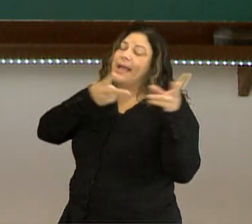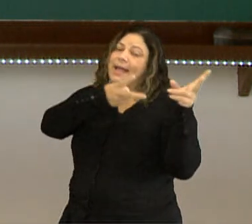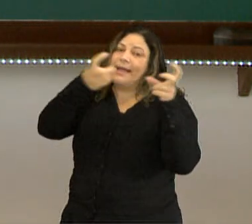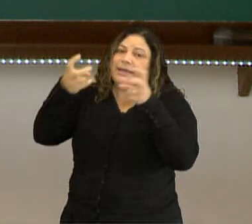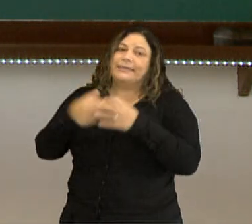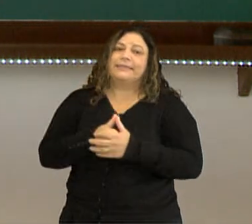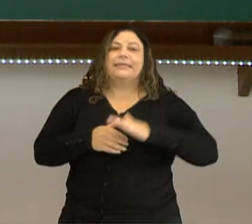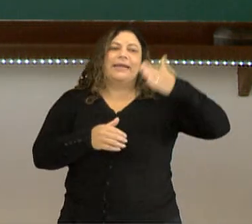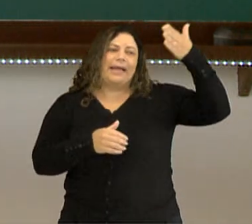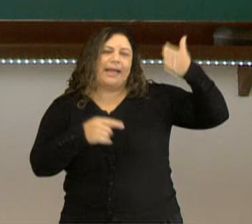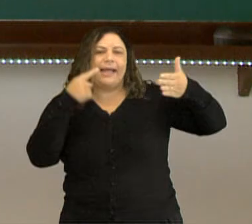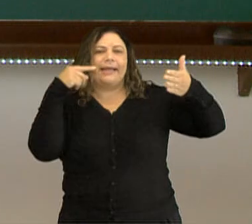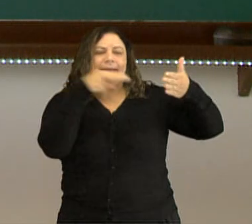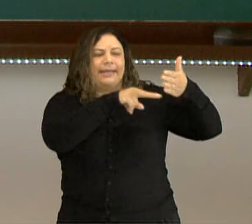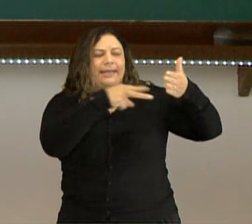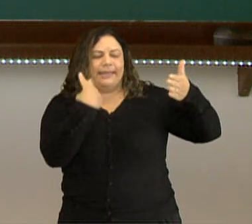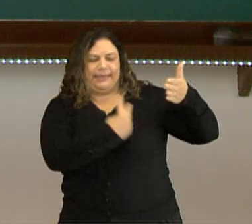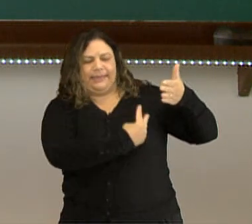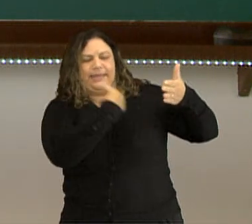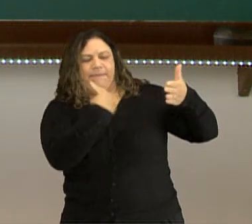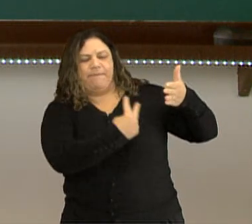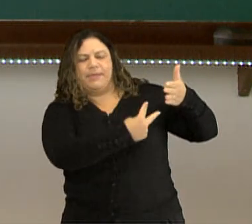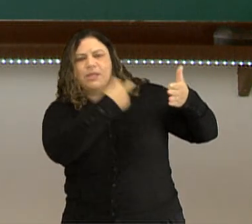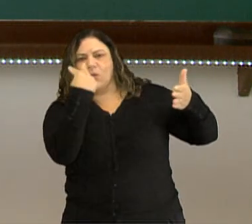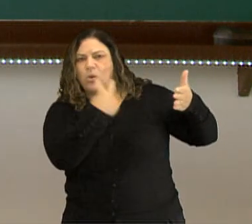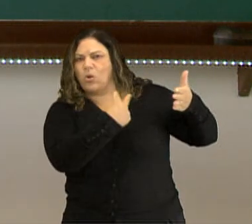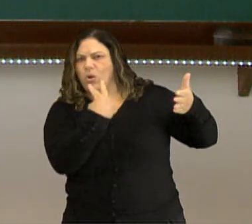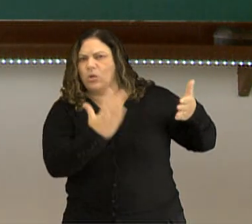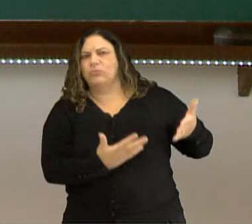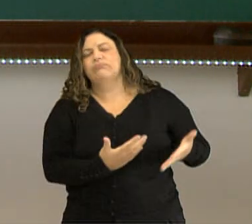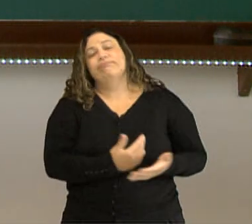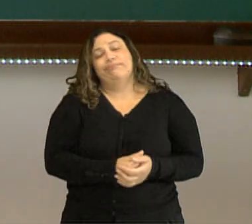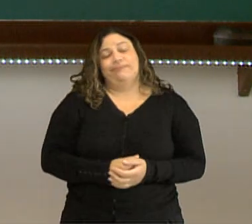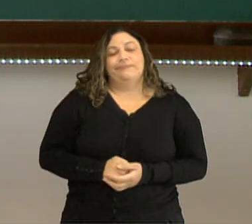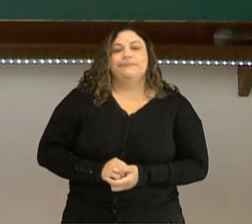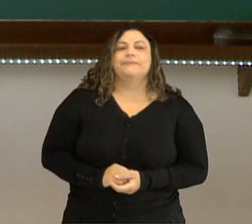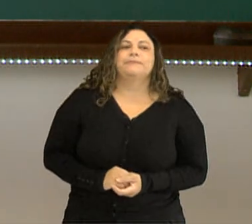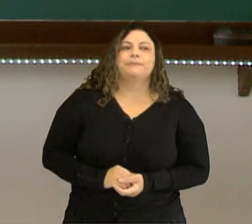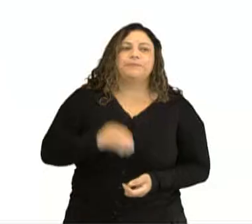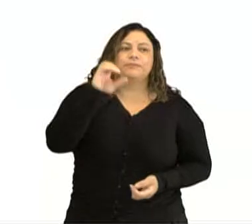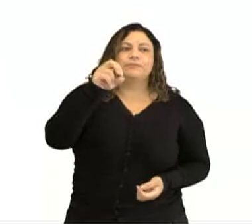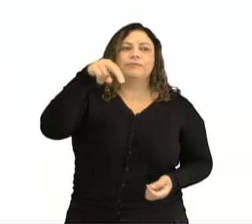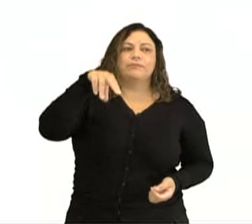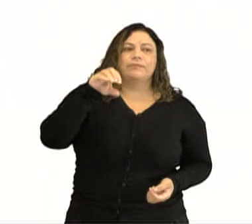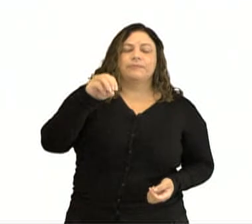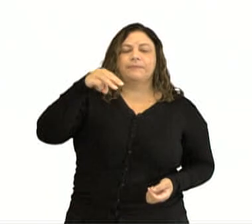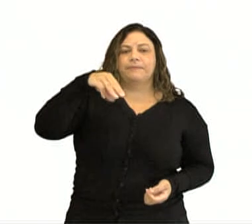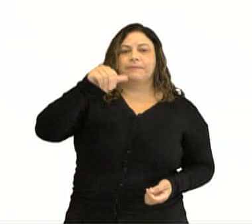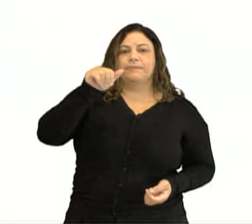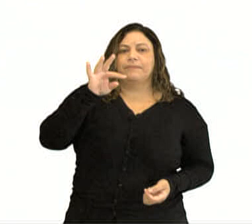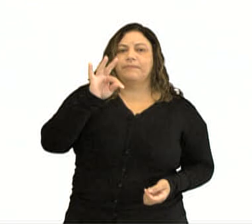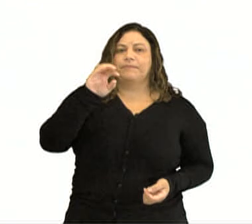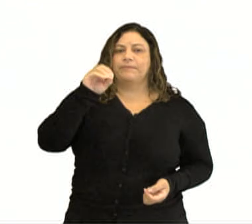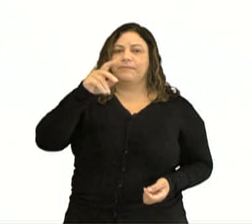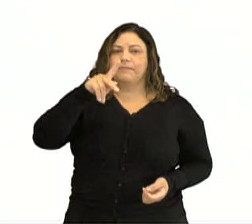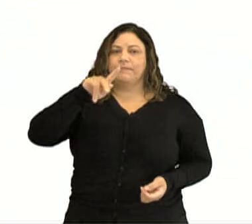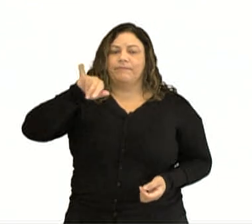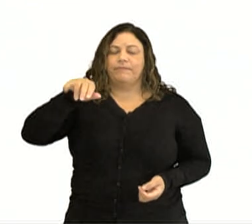me olhou. Então, esse é um exemplo de uma prosopopeia. Onomatopeia, então é uma palavra